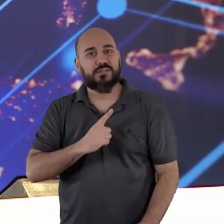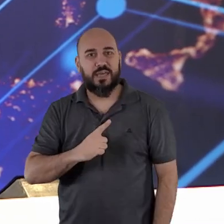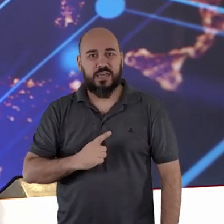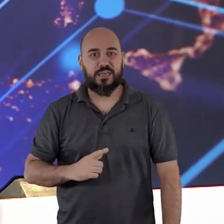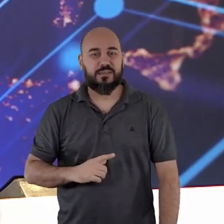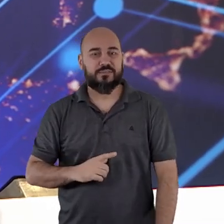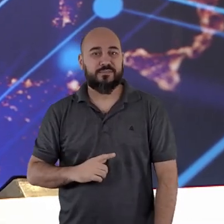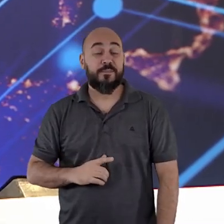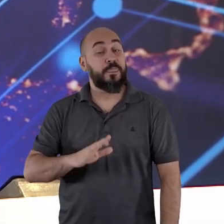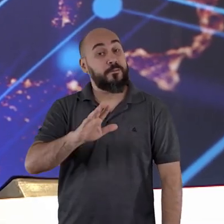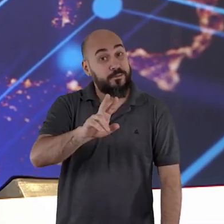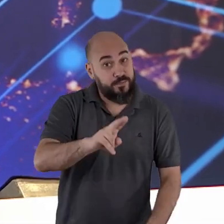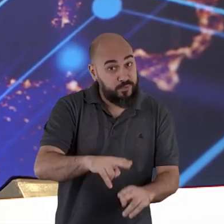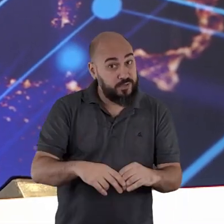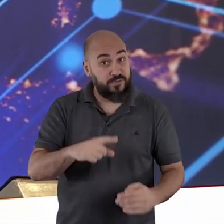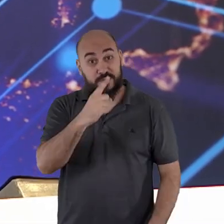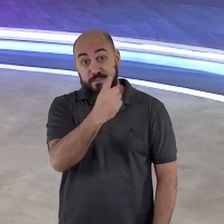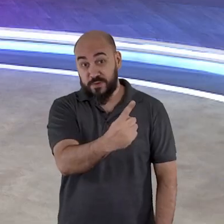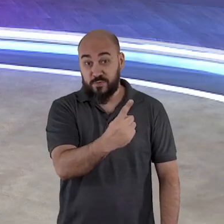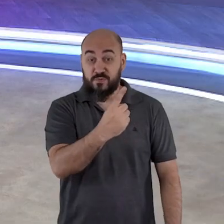1844 tudo se cumpriu.